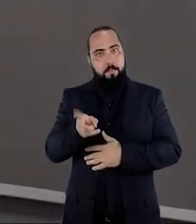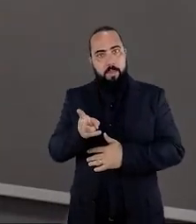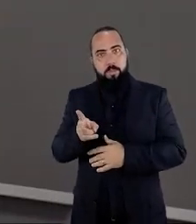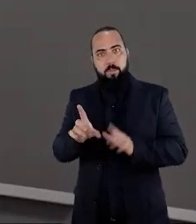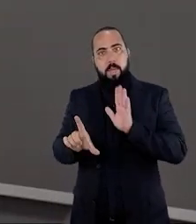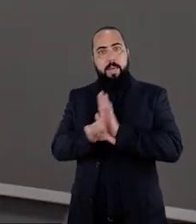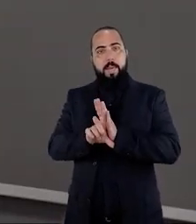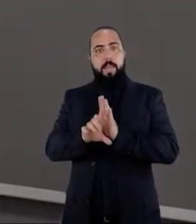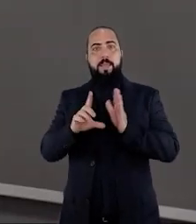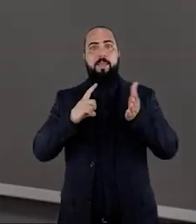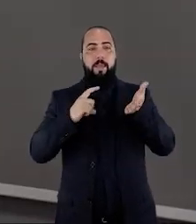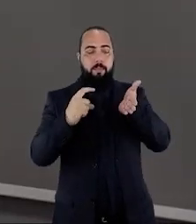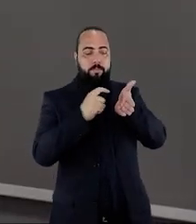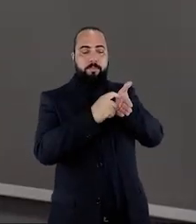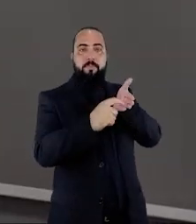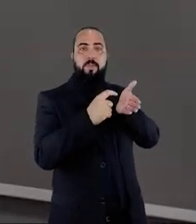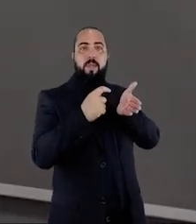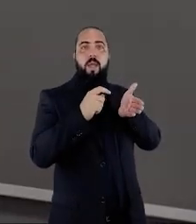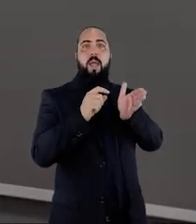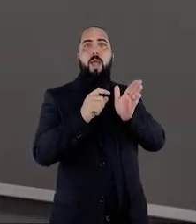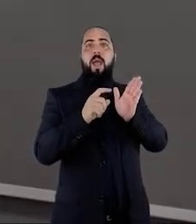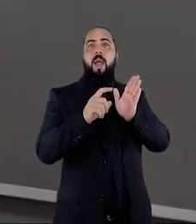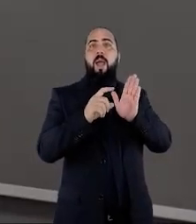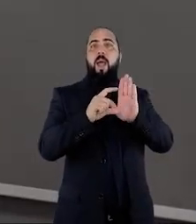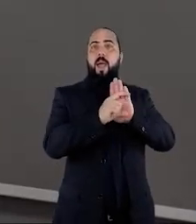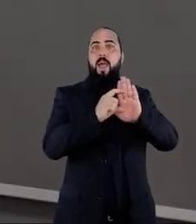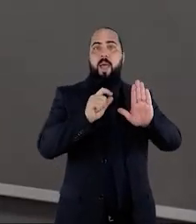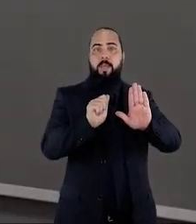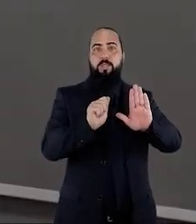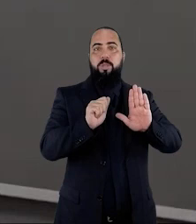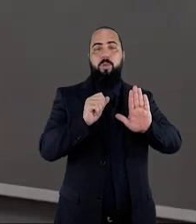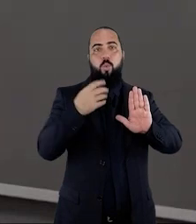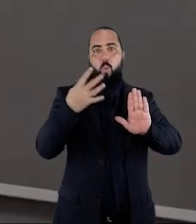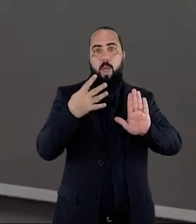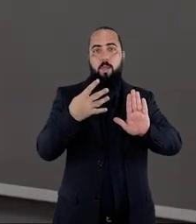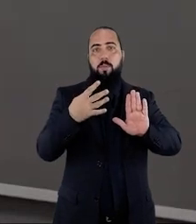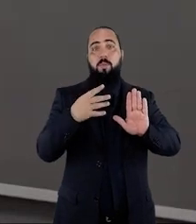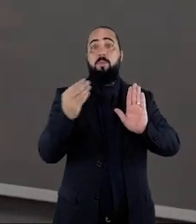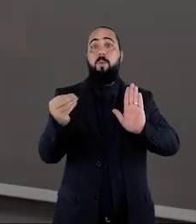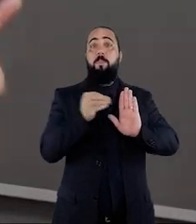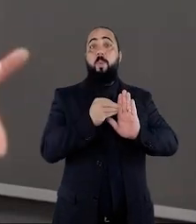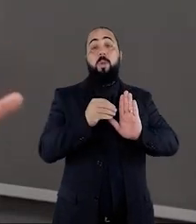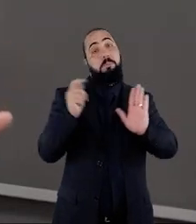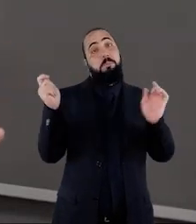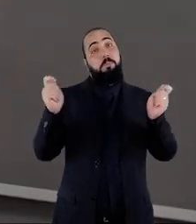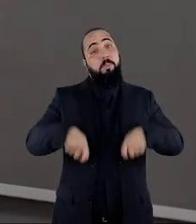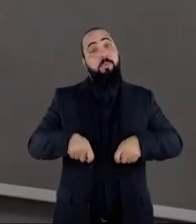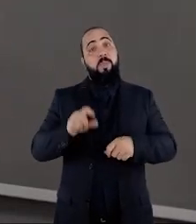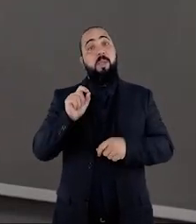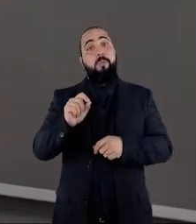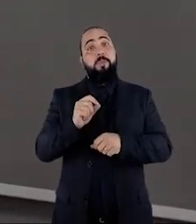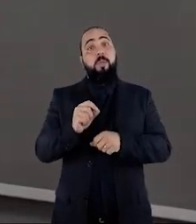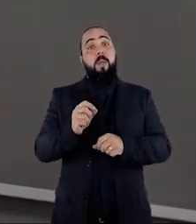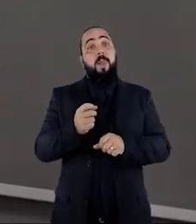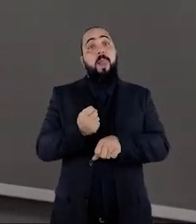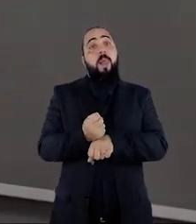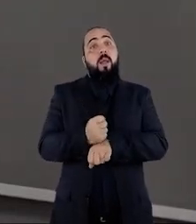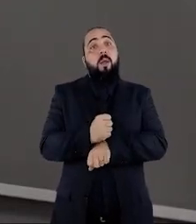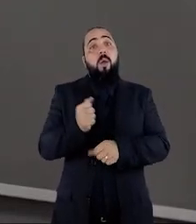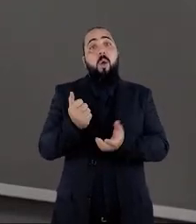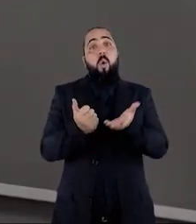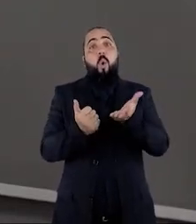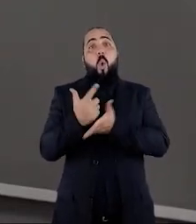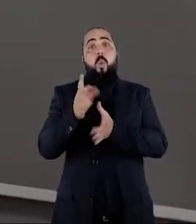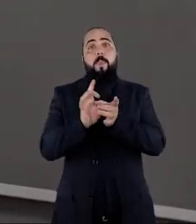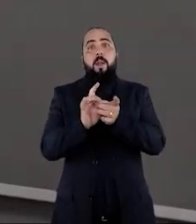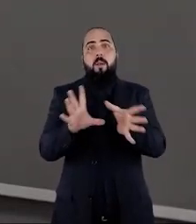entanto, essa mesma lei vai ter no seu artigo 4º dispositivos que vão colocar concretamente a possibilidade de